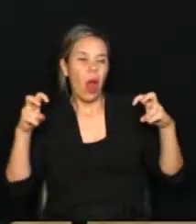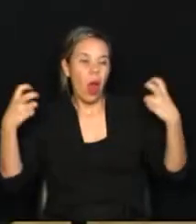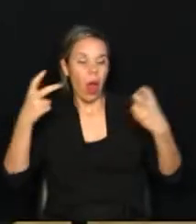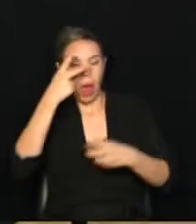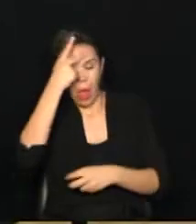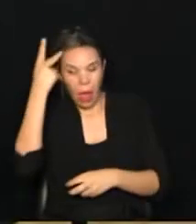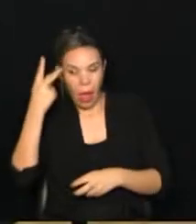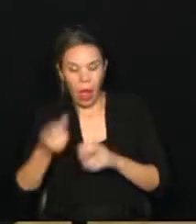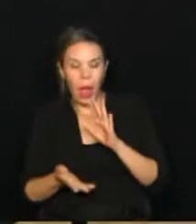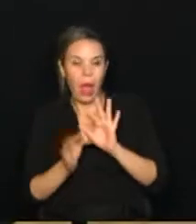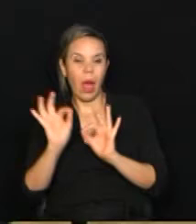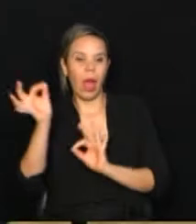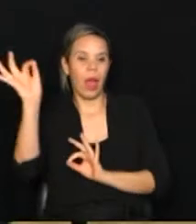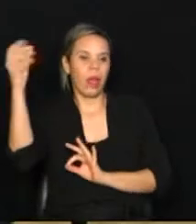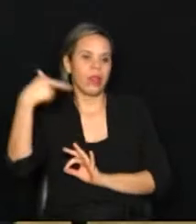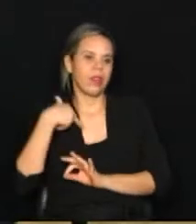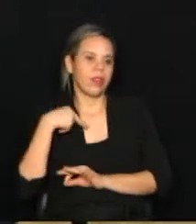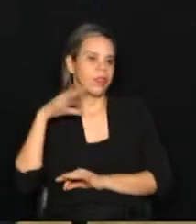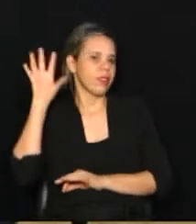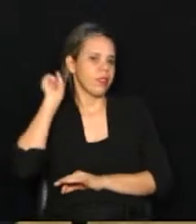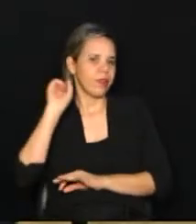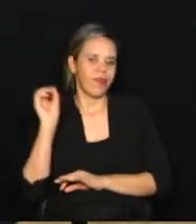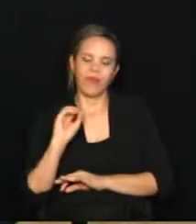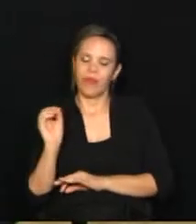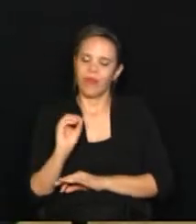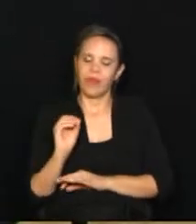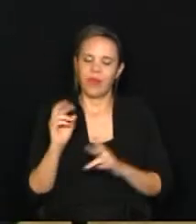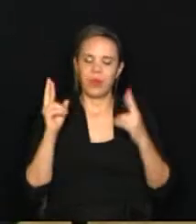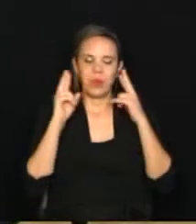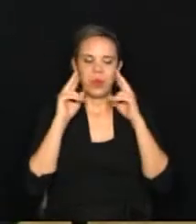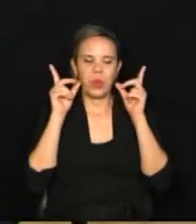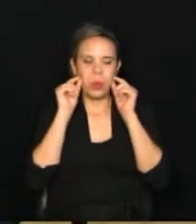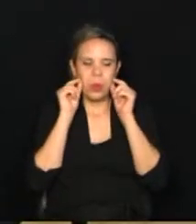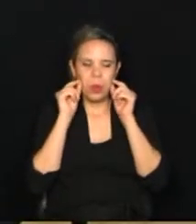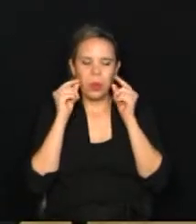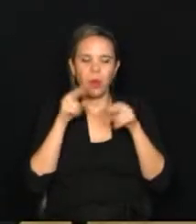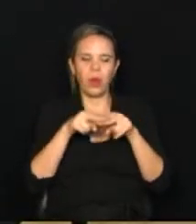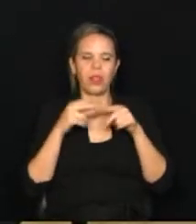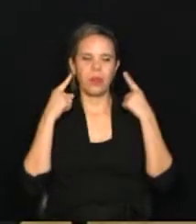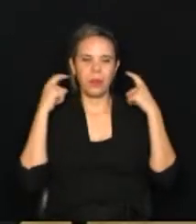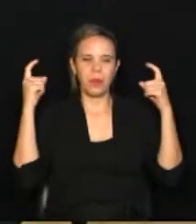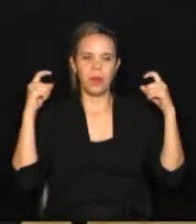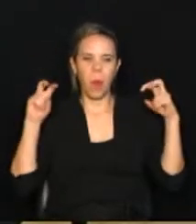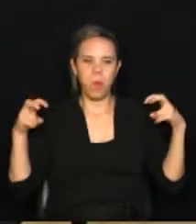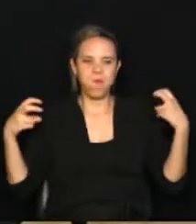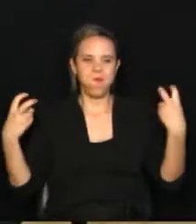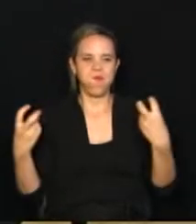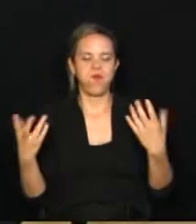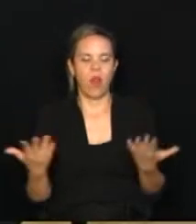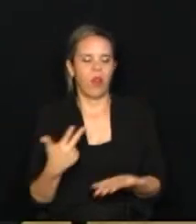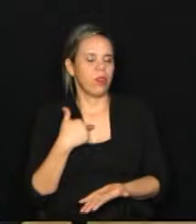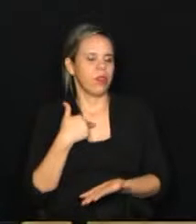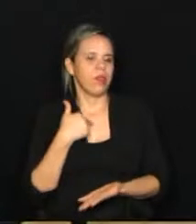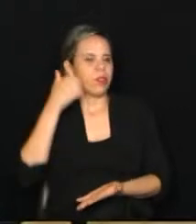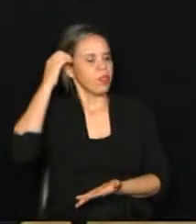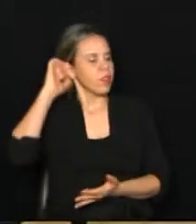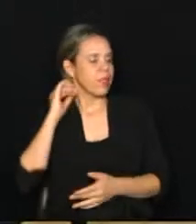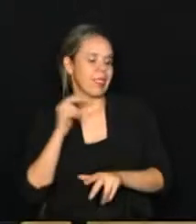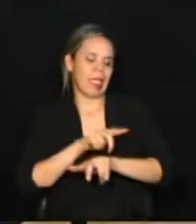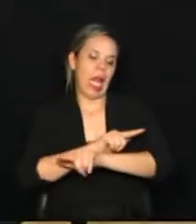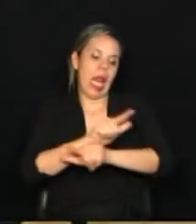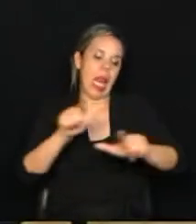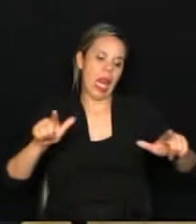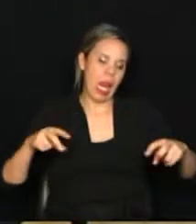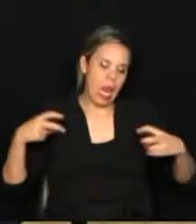tá indo para longe. Não dá para dar migué em ginásio sem torcida, né? Não, agora não tem jeito. Ele falou, não tem nem como